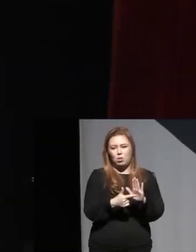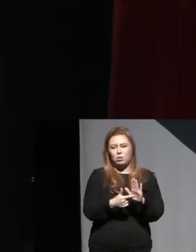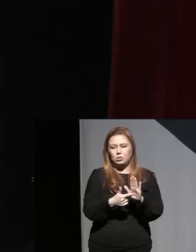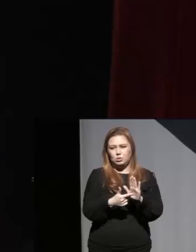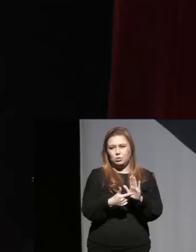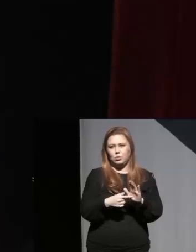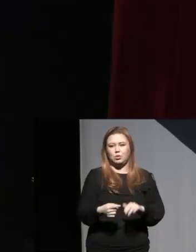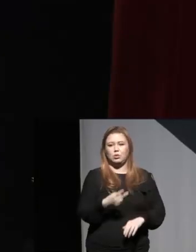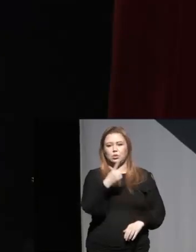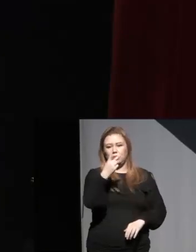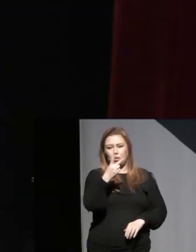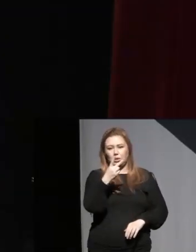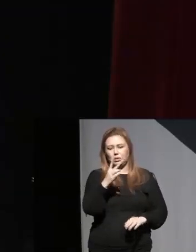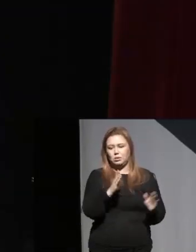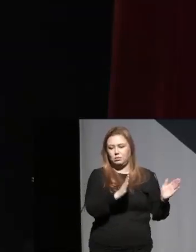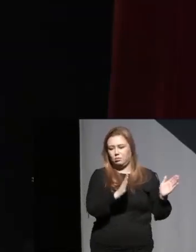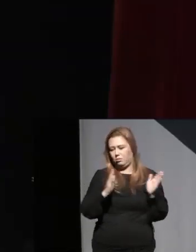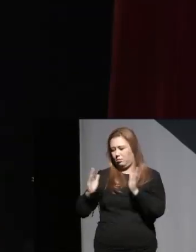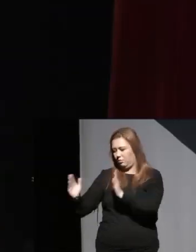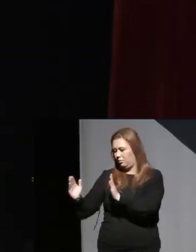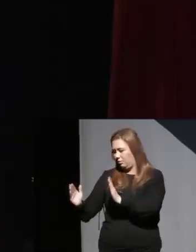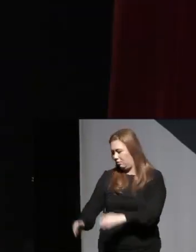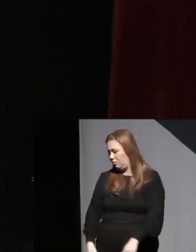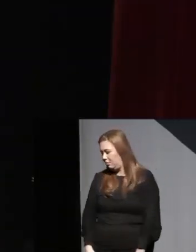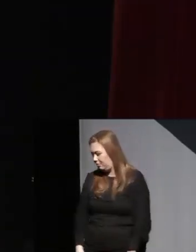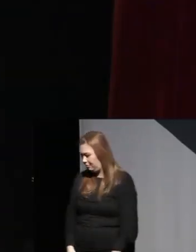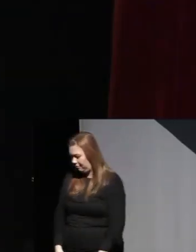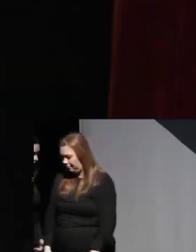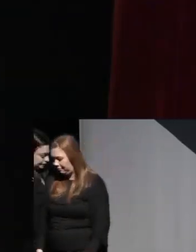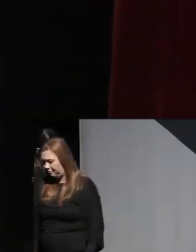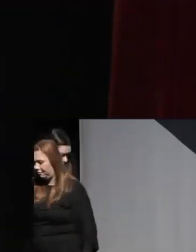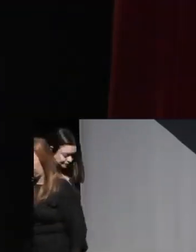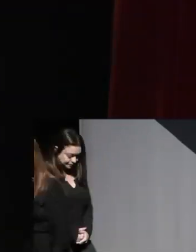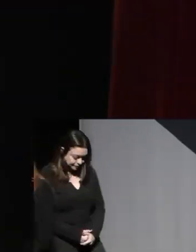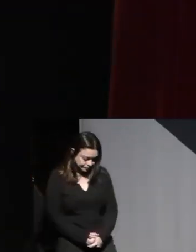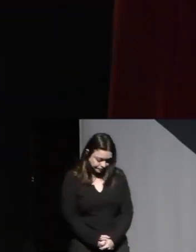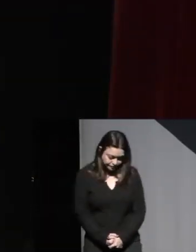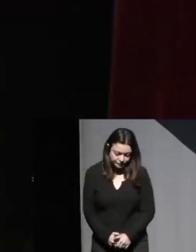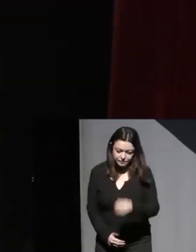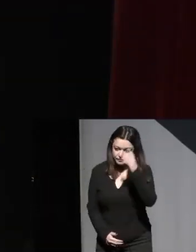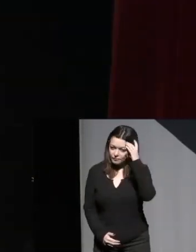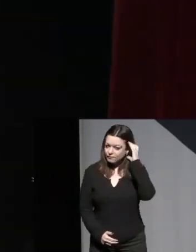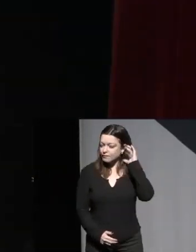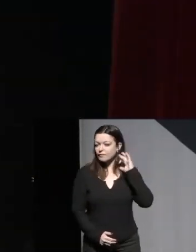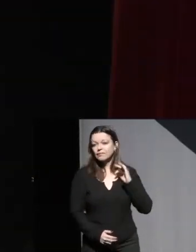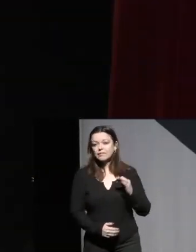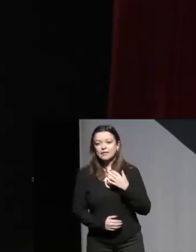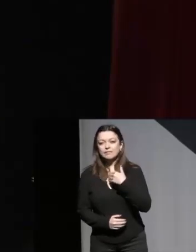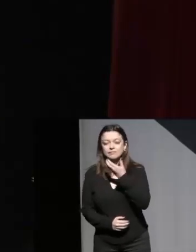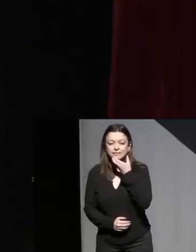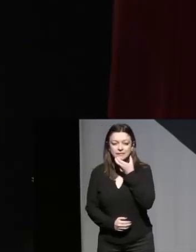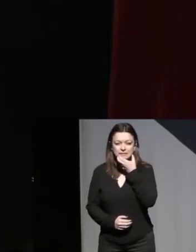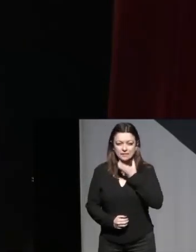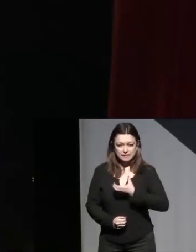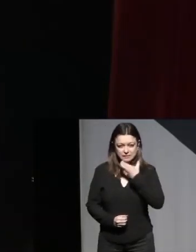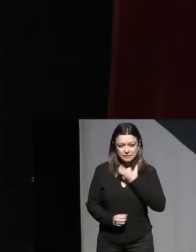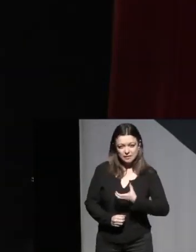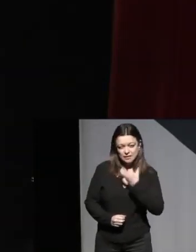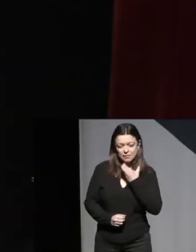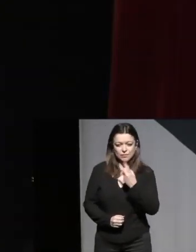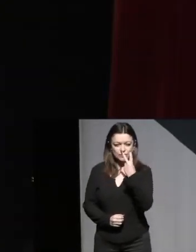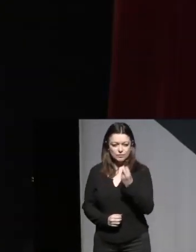Eu fiz dois cortes, que foram dezembro de 2022, dezembro de 2023 e abril